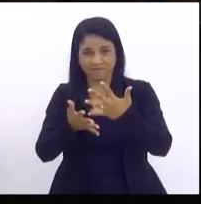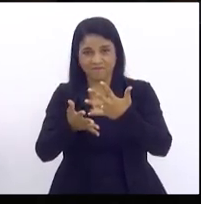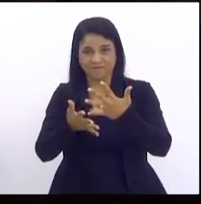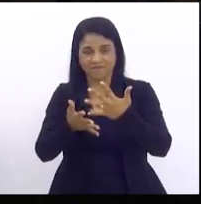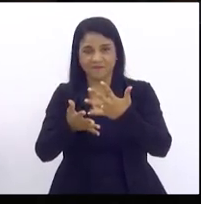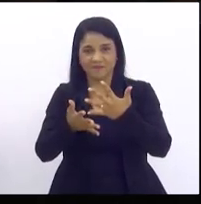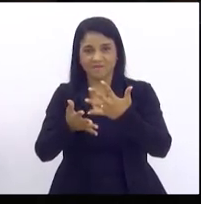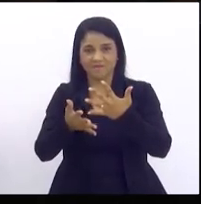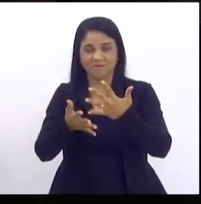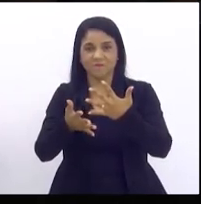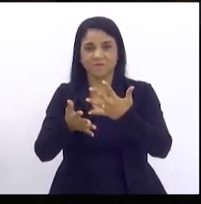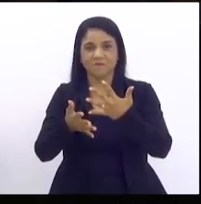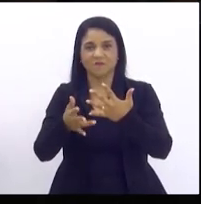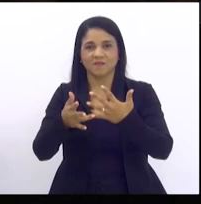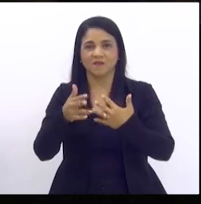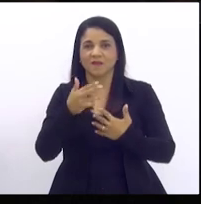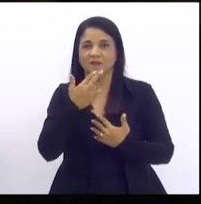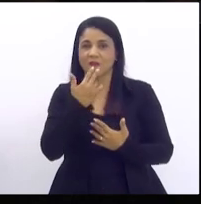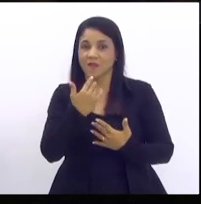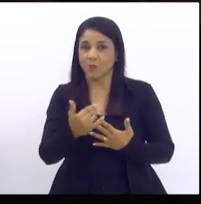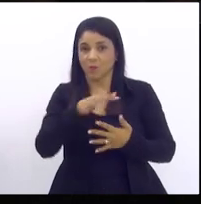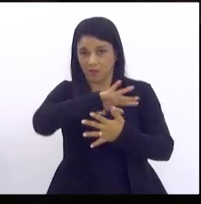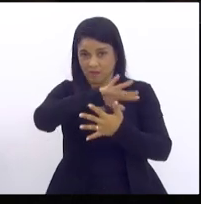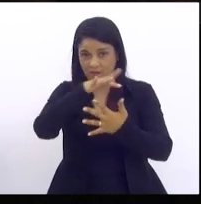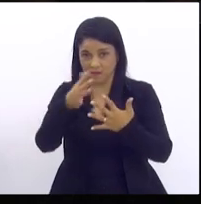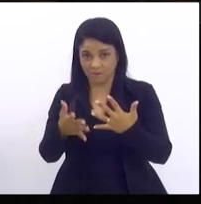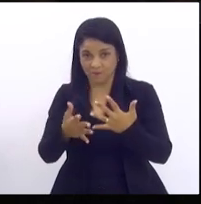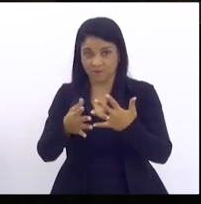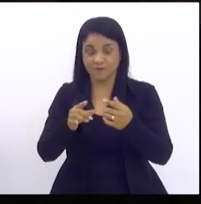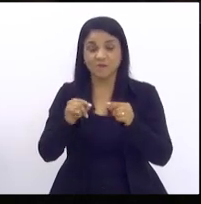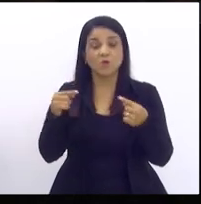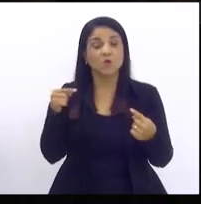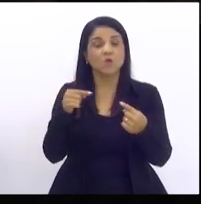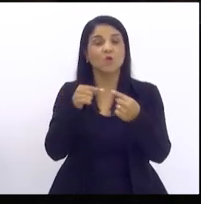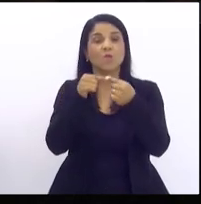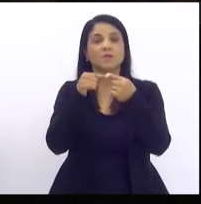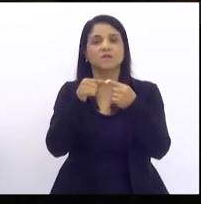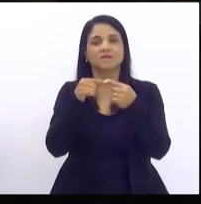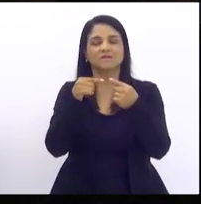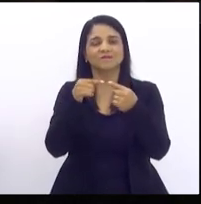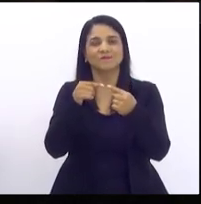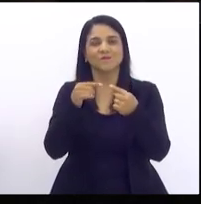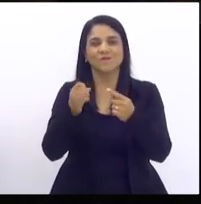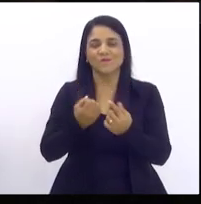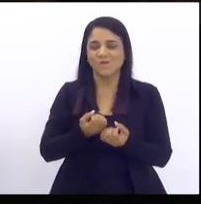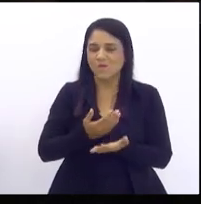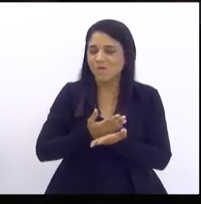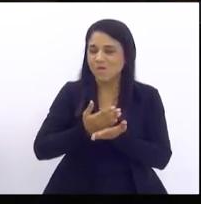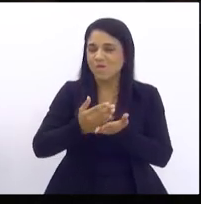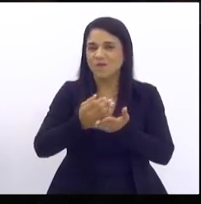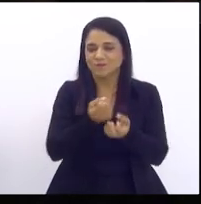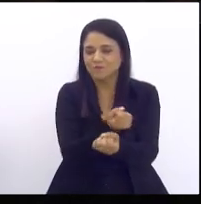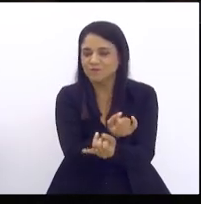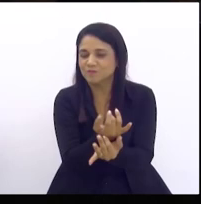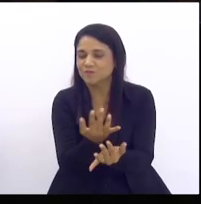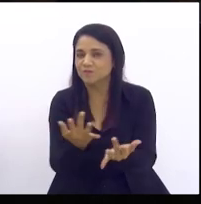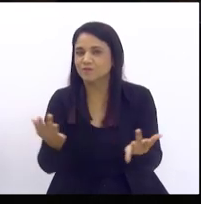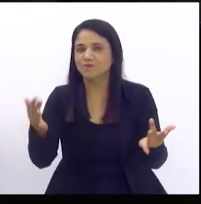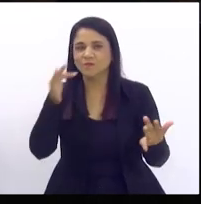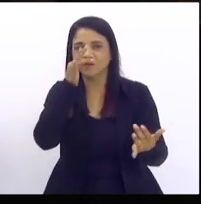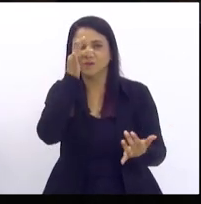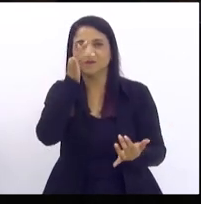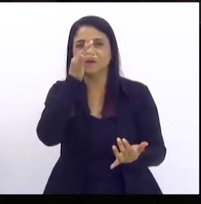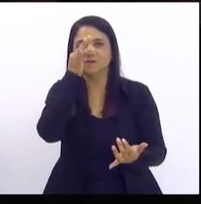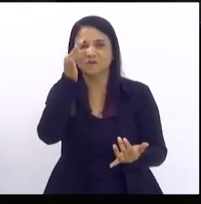que a gente acabou de falar do início da primavera. No início da primavera, o sol entrou no signo